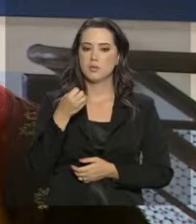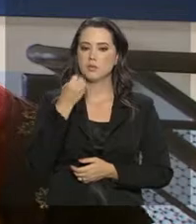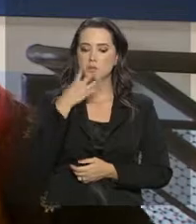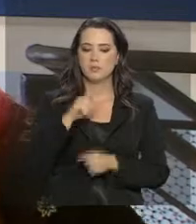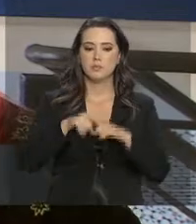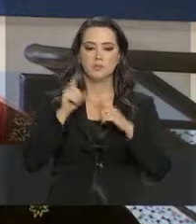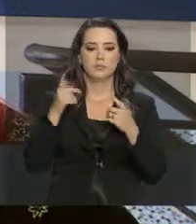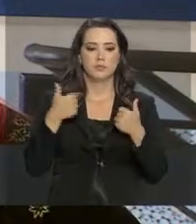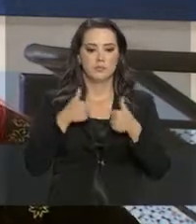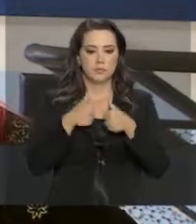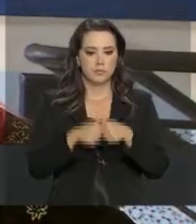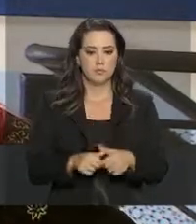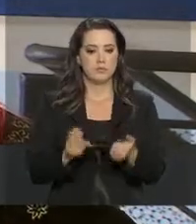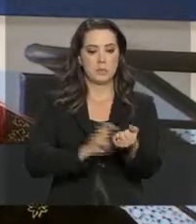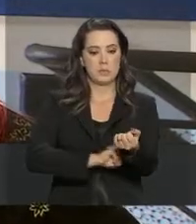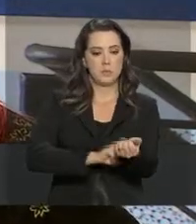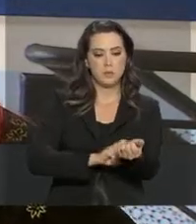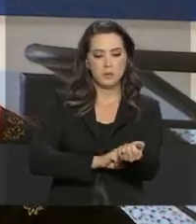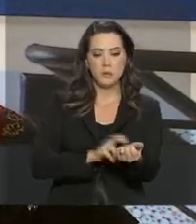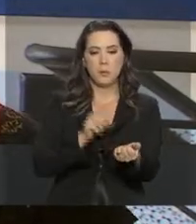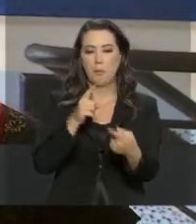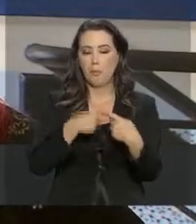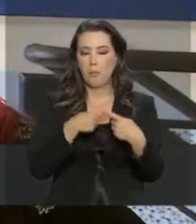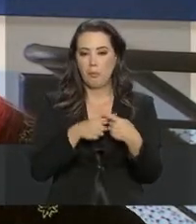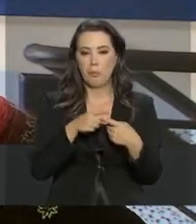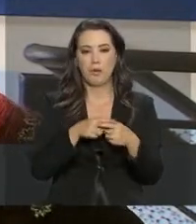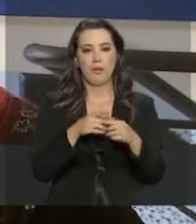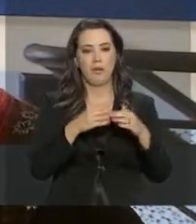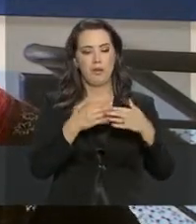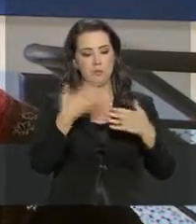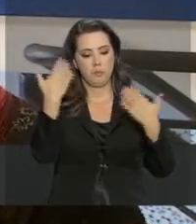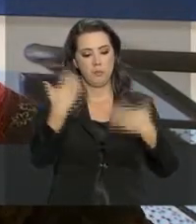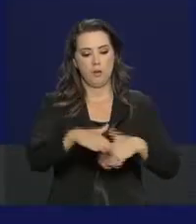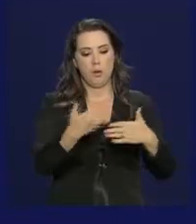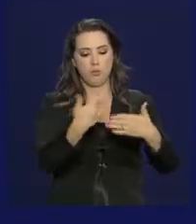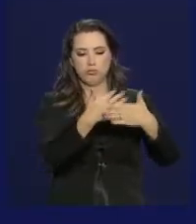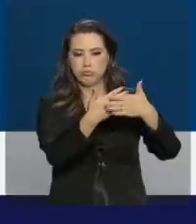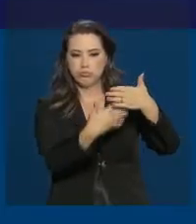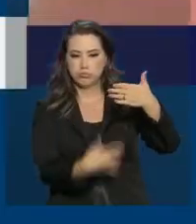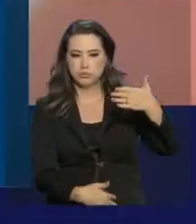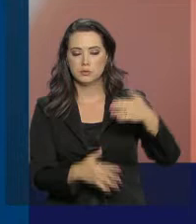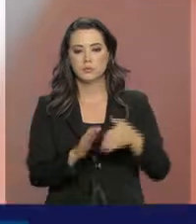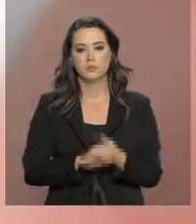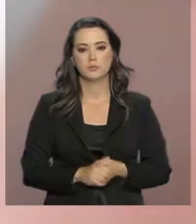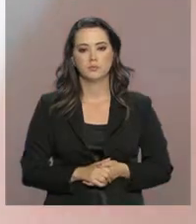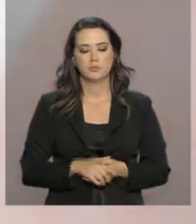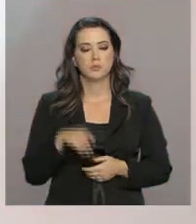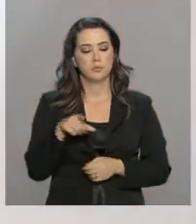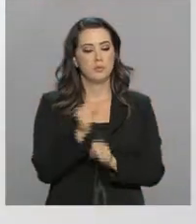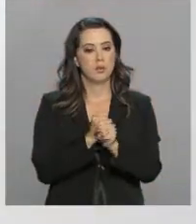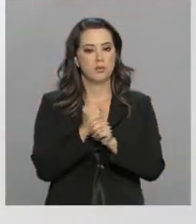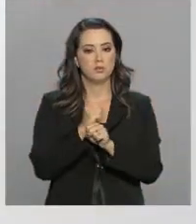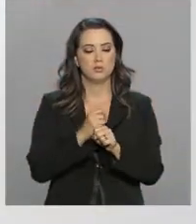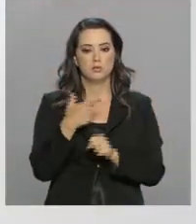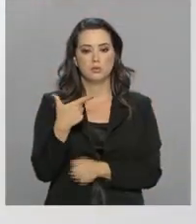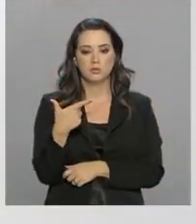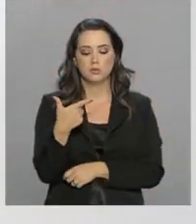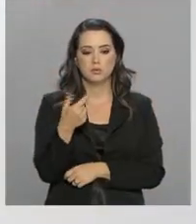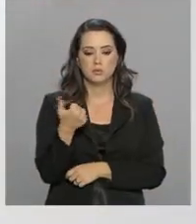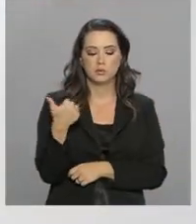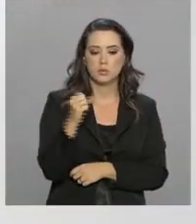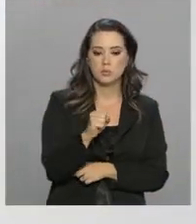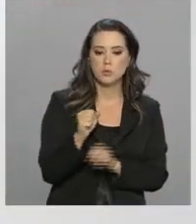muito nervosa não entrega nada porque é uma prova muito extensa uma prova muito grande a edição de 2018 do exame nacional do ensino médio